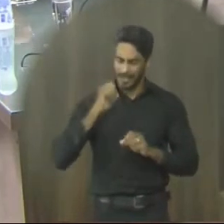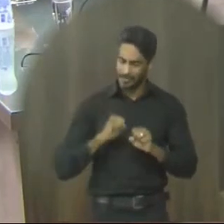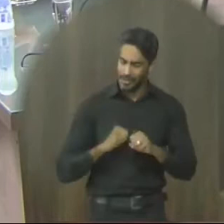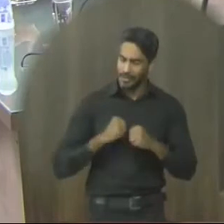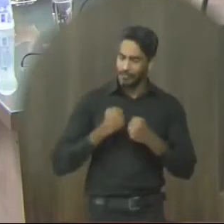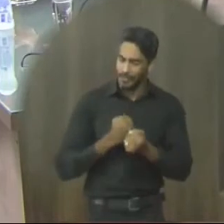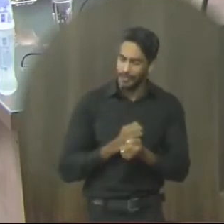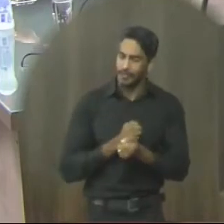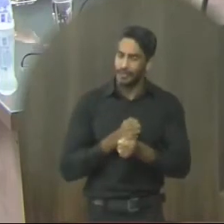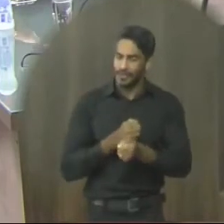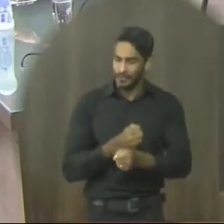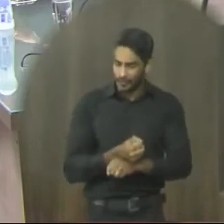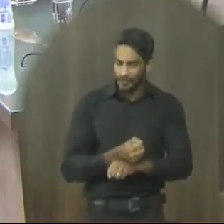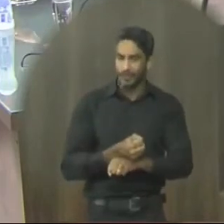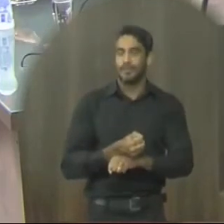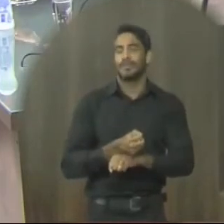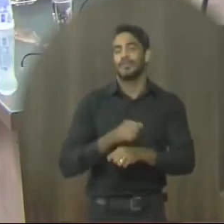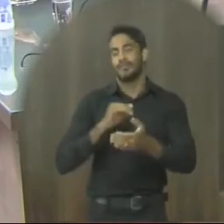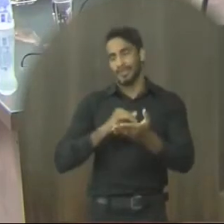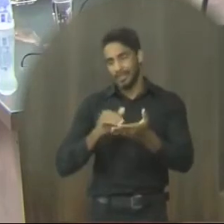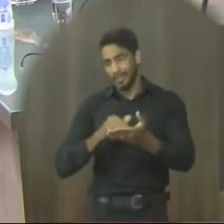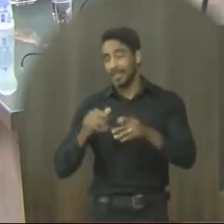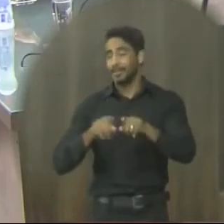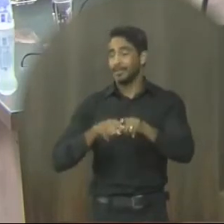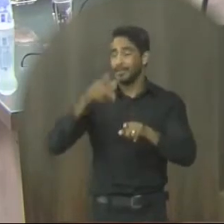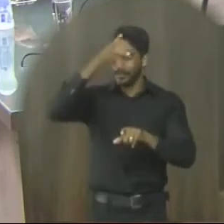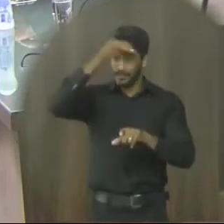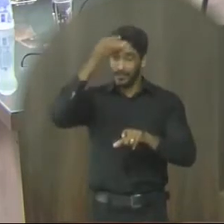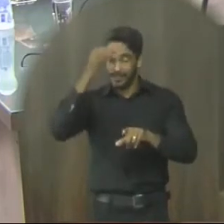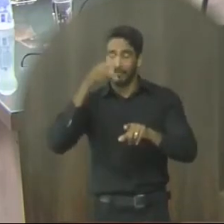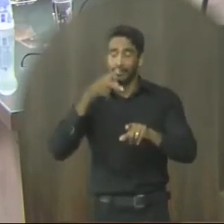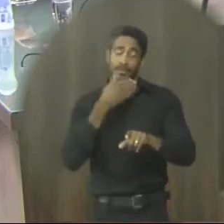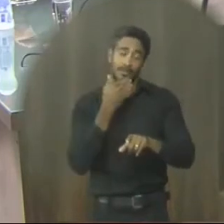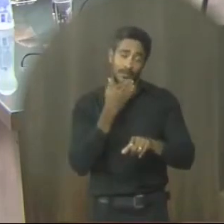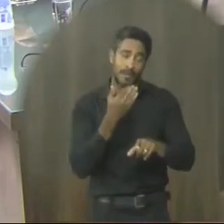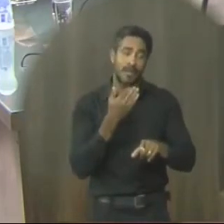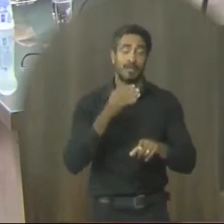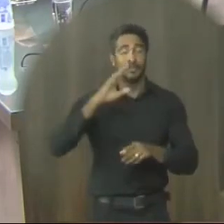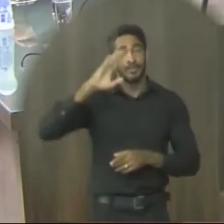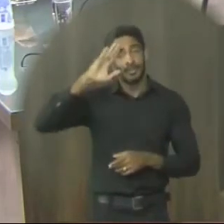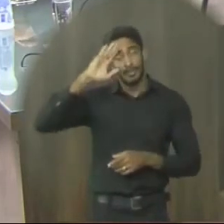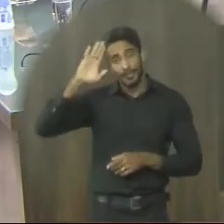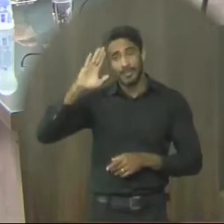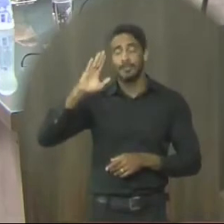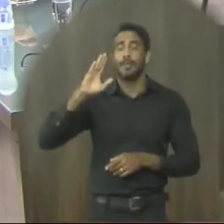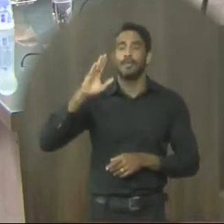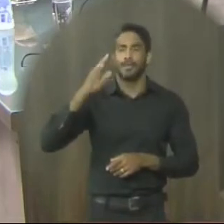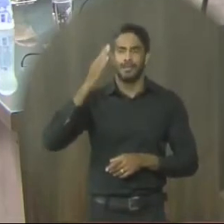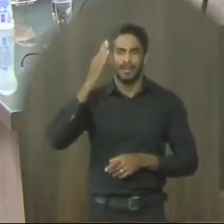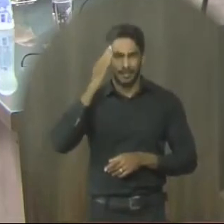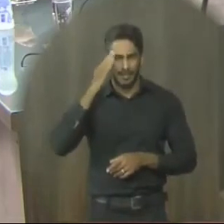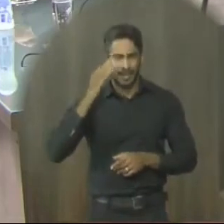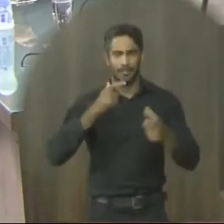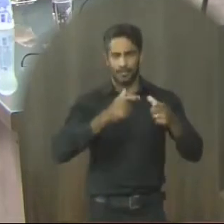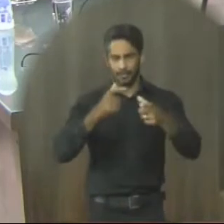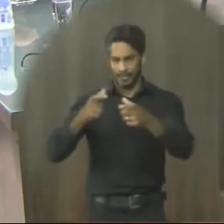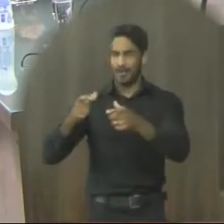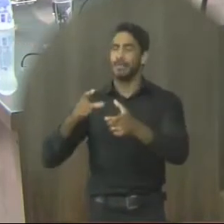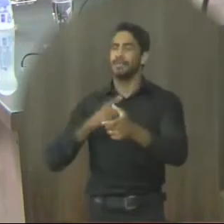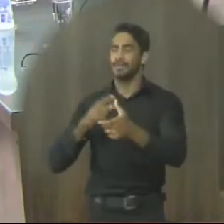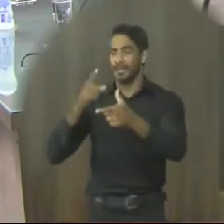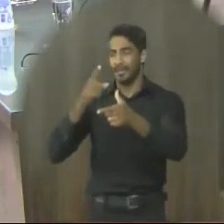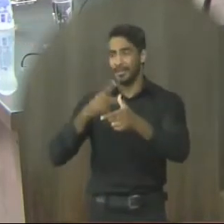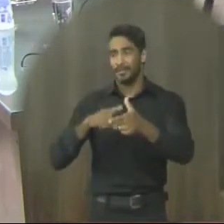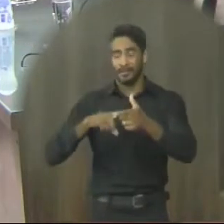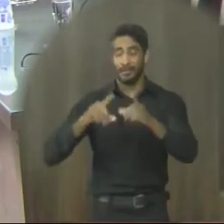do prefeito em resolver, e aí eu queria te pedir para dar umas palavras aí, principalmente, nós sabemos que tem outros bairros também, né, que tem esses problemas, mas